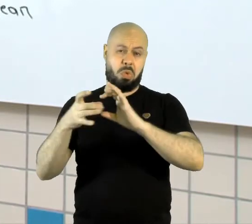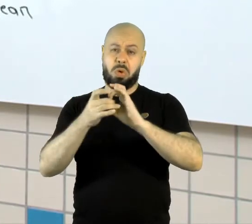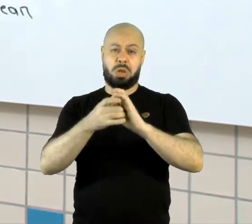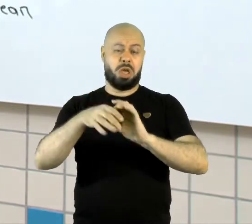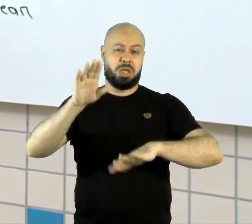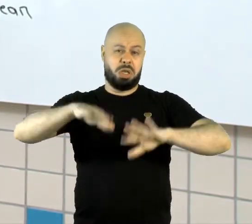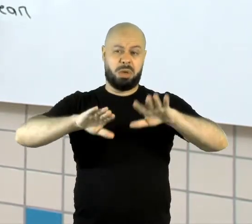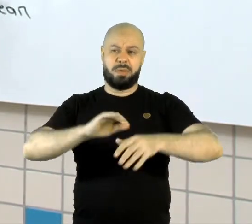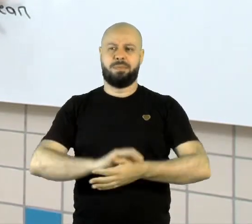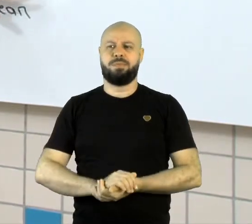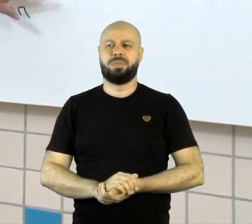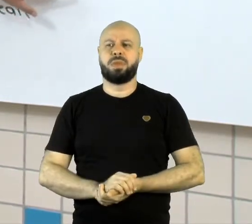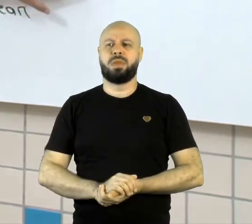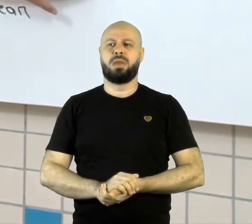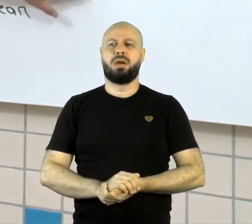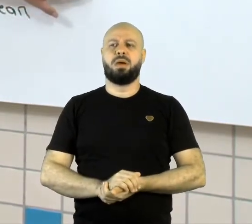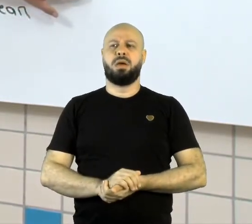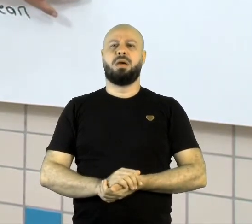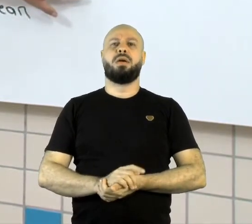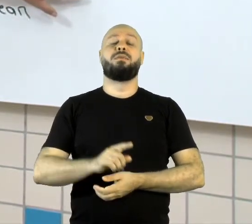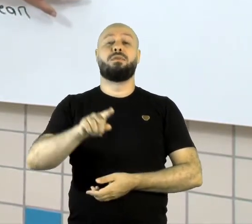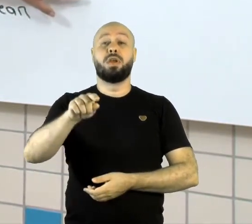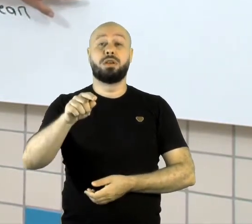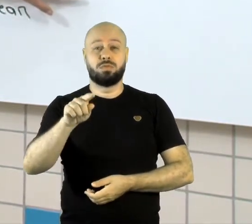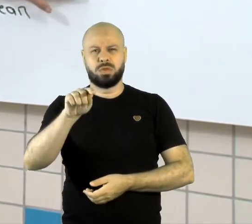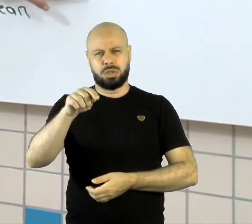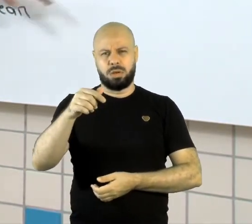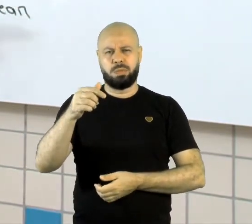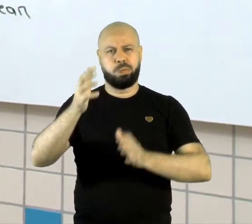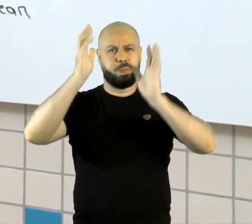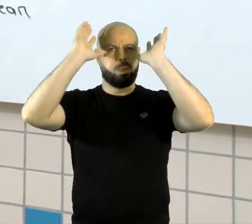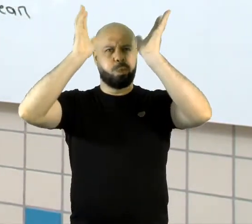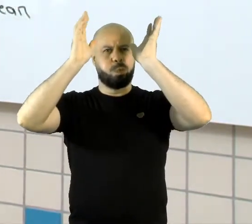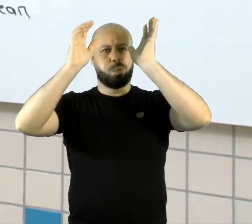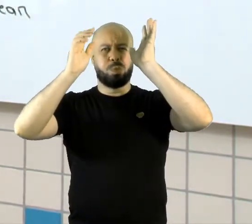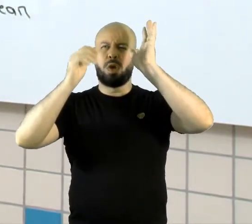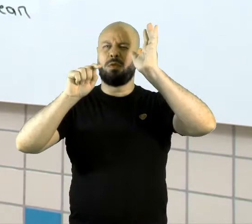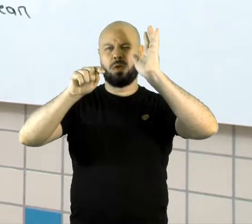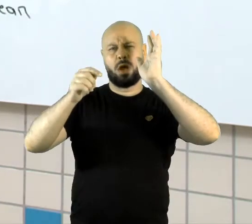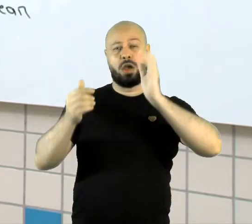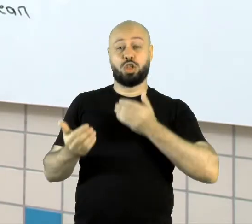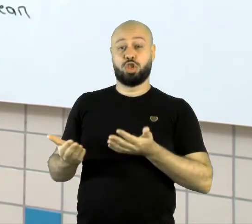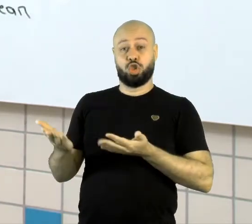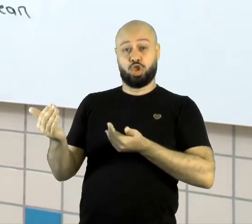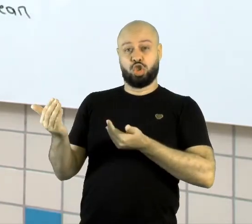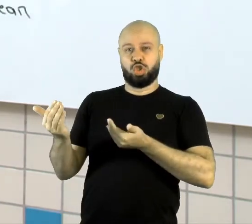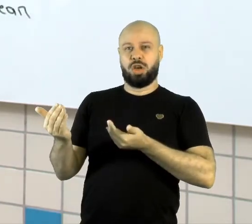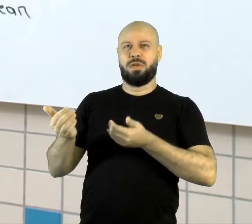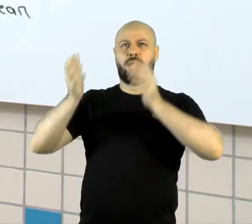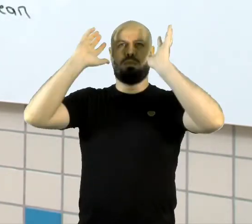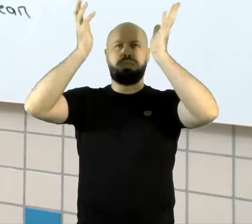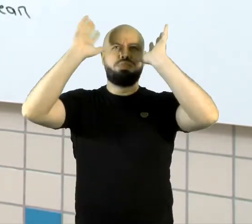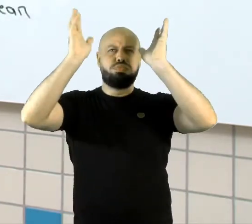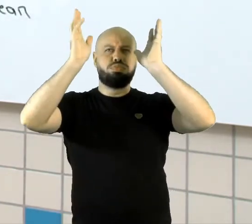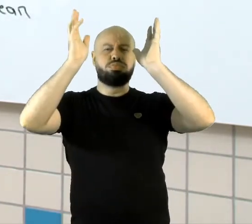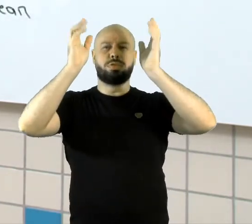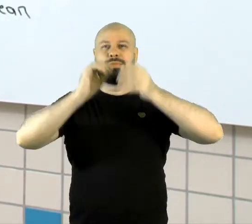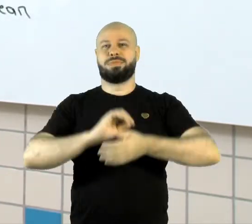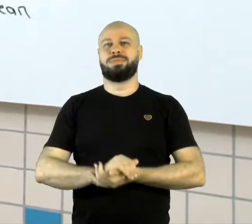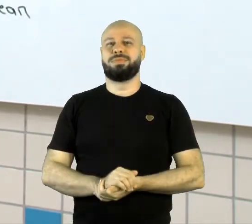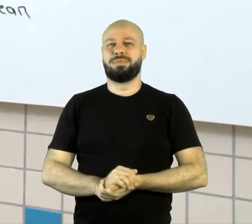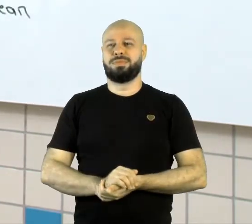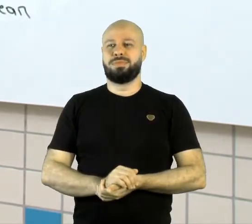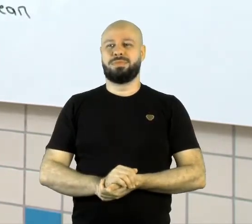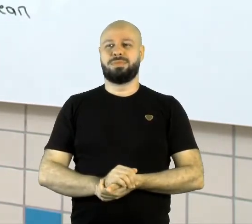jogou voleibol quando você era mais jovem. Opa, legal. Então, aqui eu